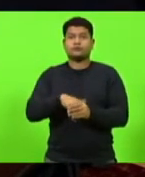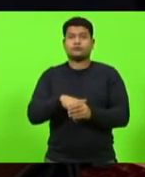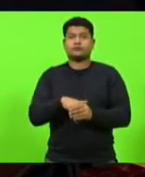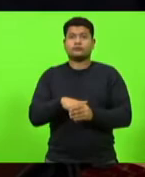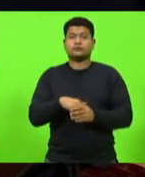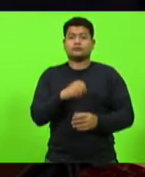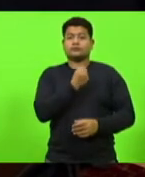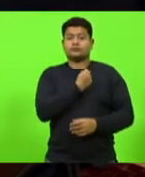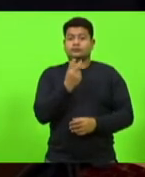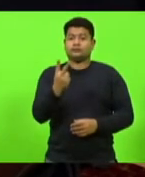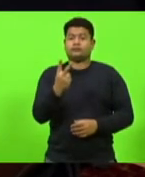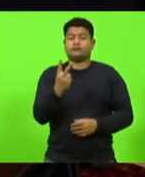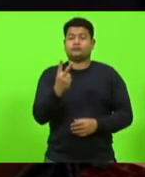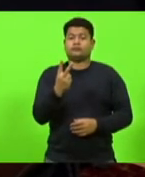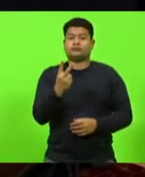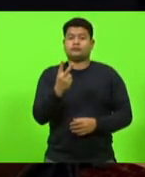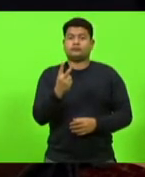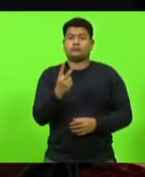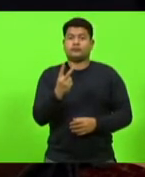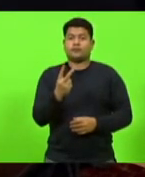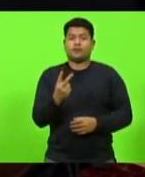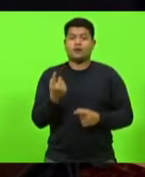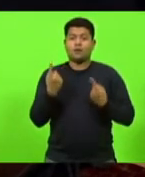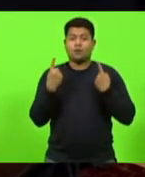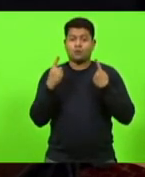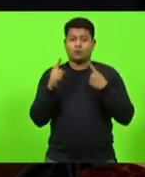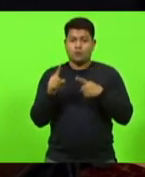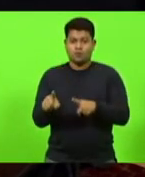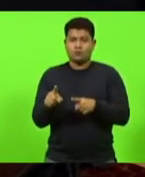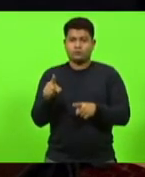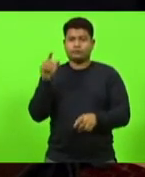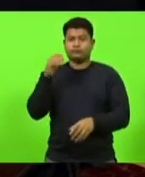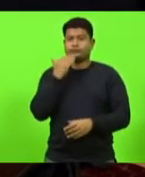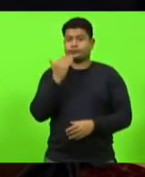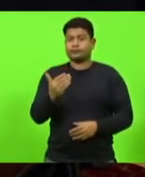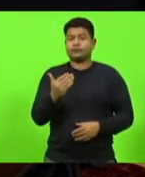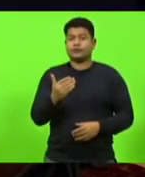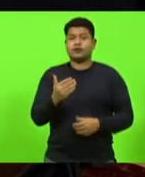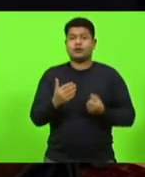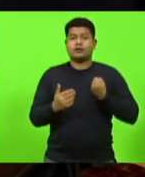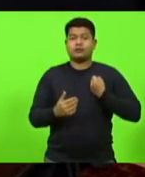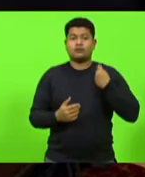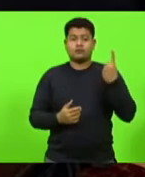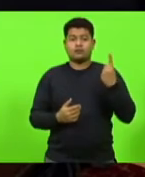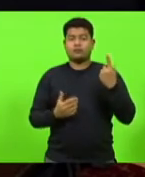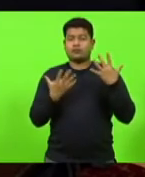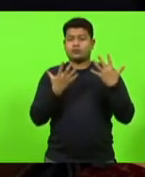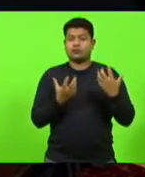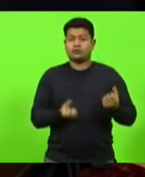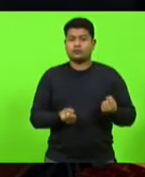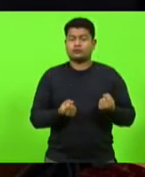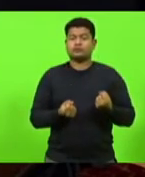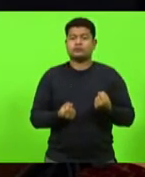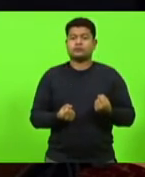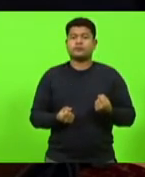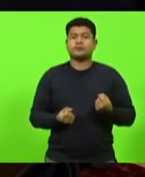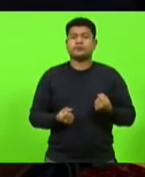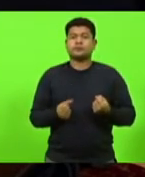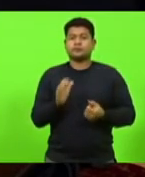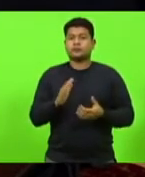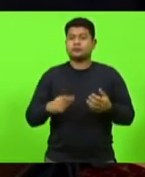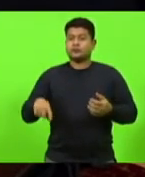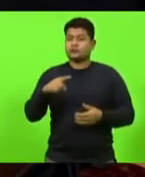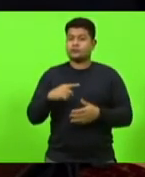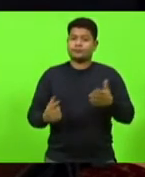vota 2, tá? Quem for contra o requerimento, e 1, quem for a favor. Agora, ao aprovarmos o presente